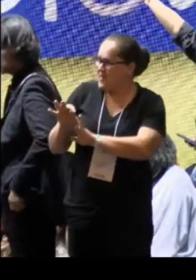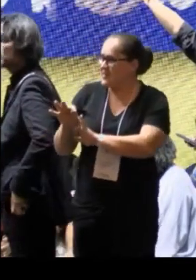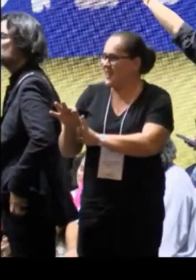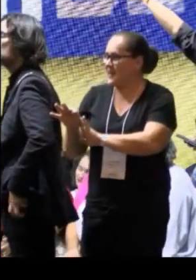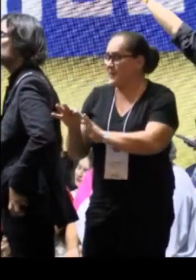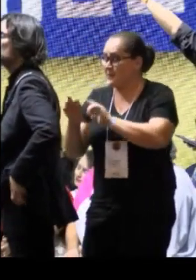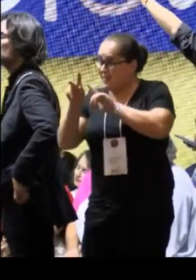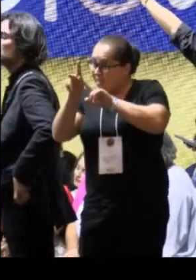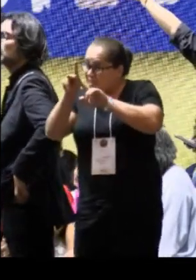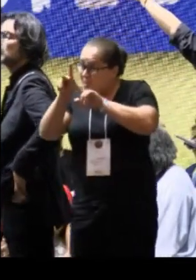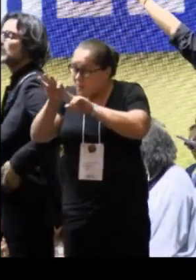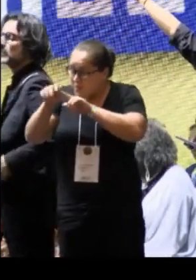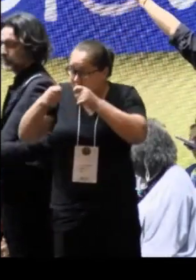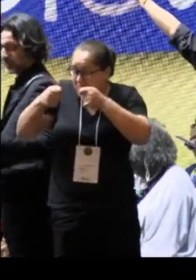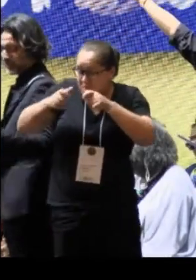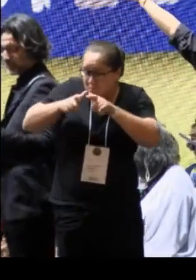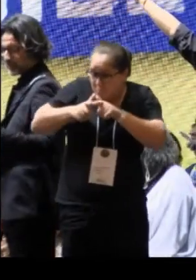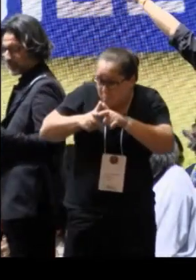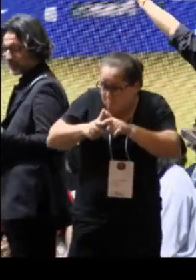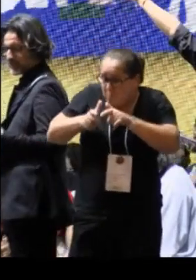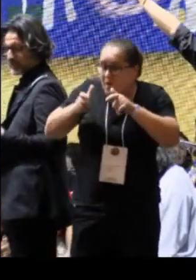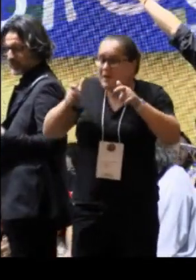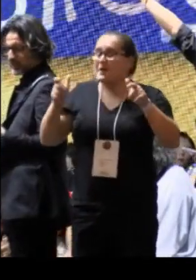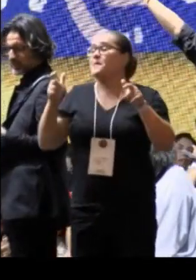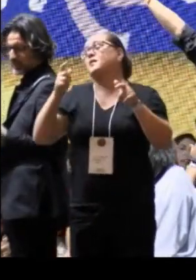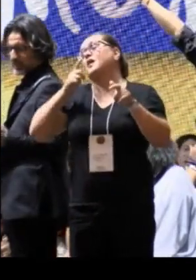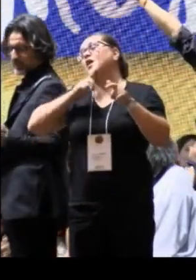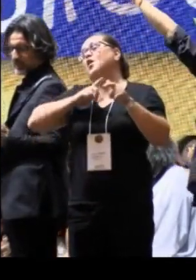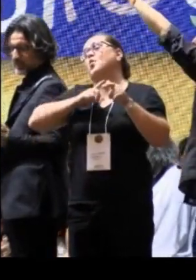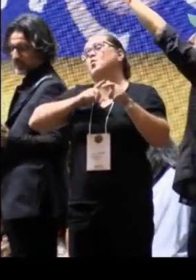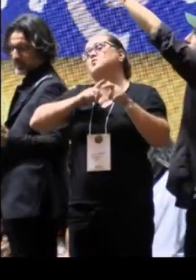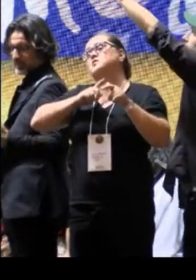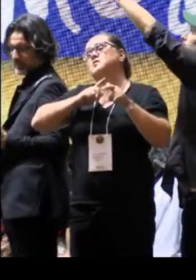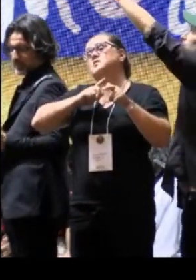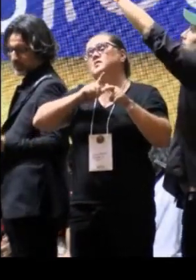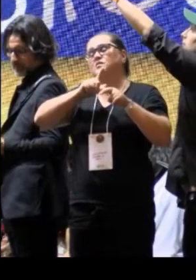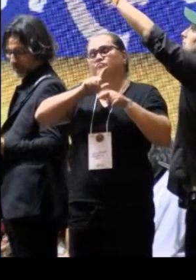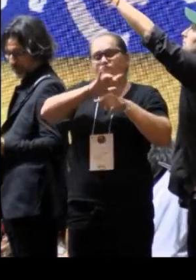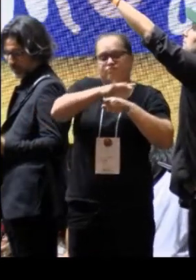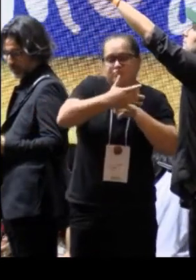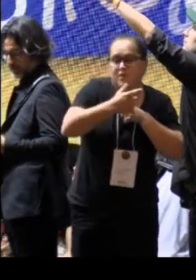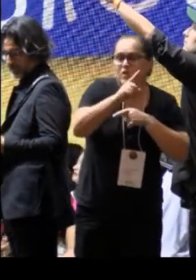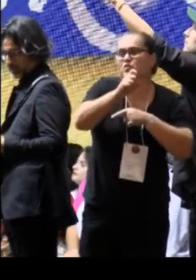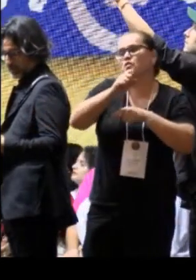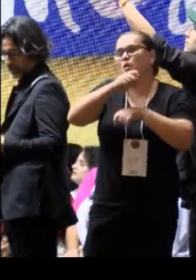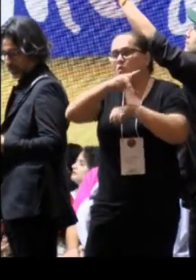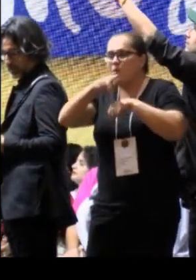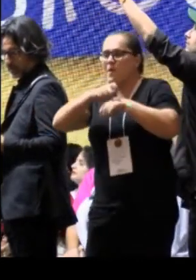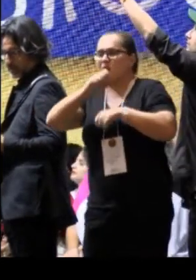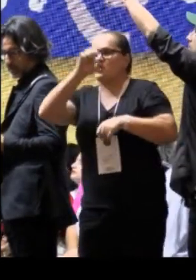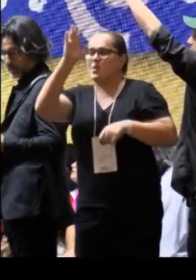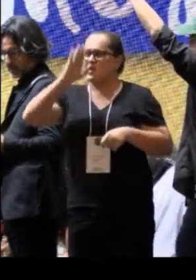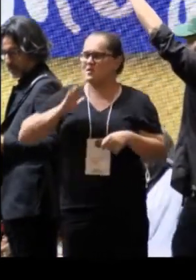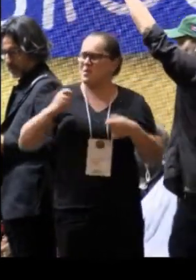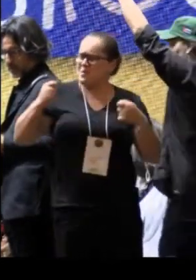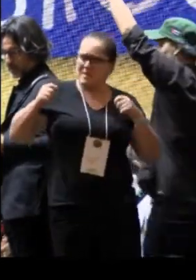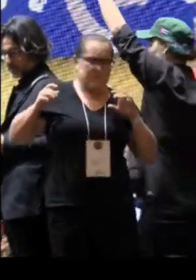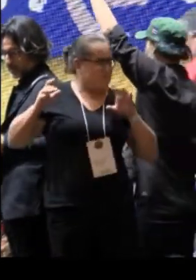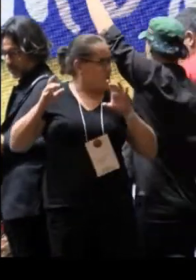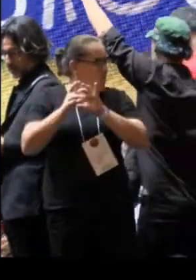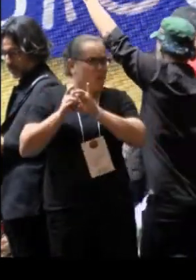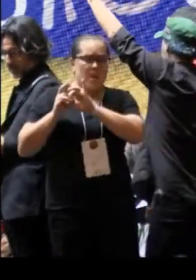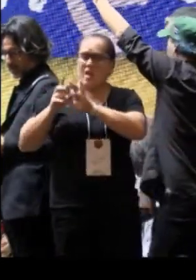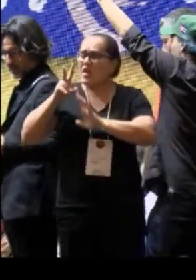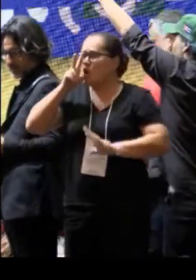tem que ser grande bastante para corresponder ao que o país espera de nós. Temos de estar unidos,